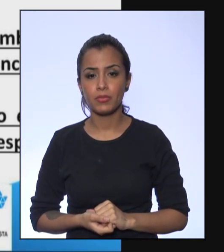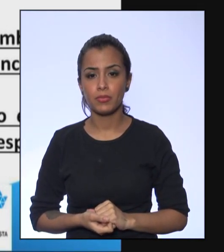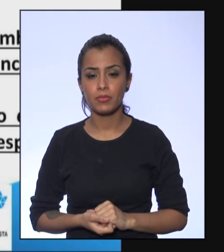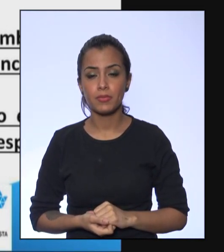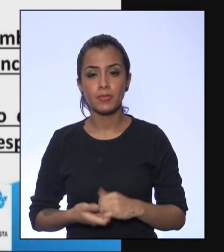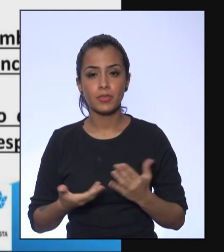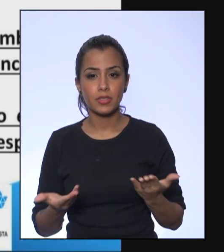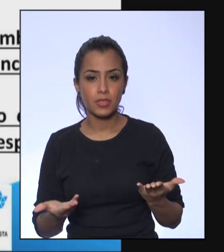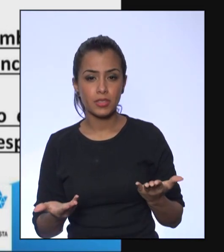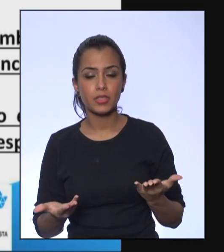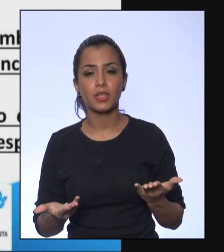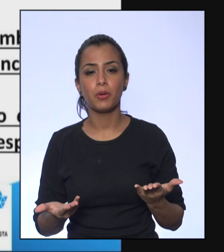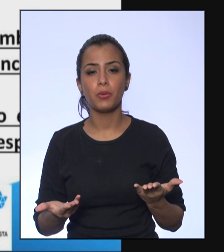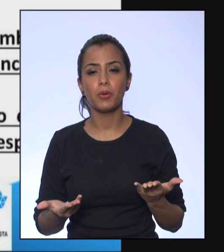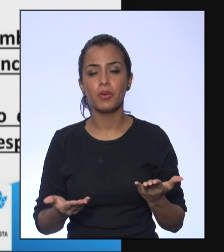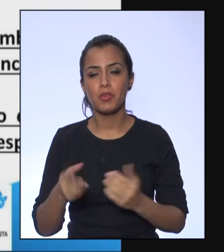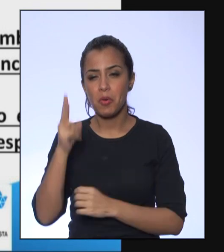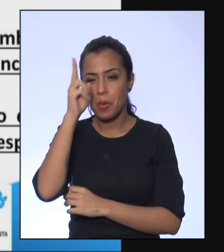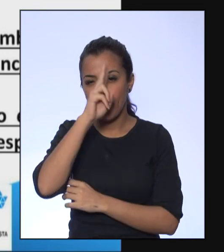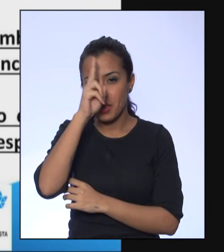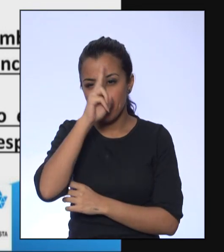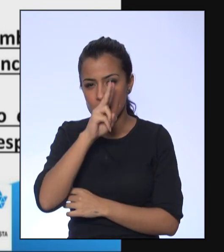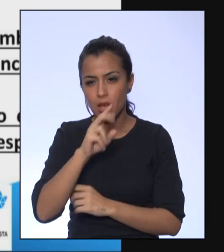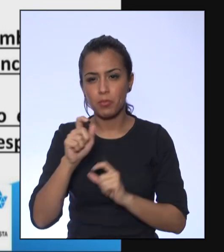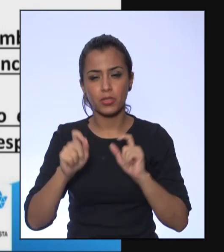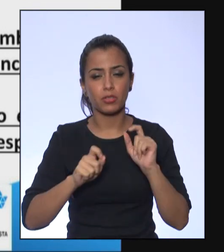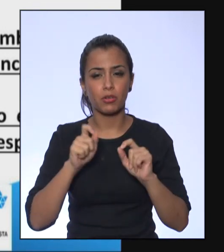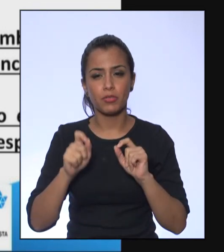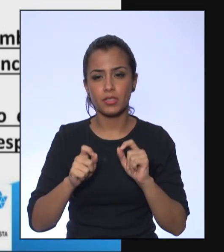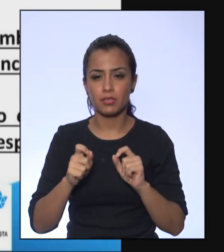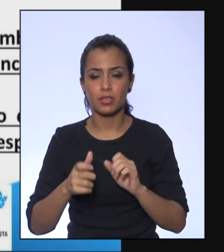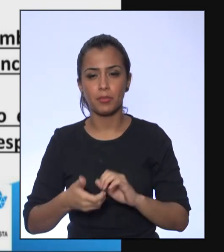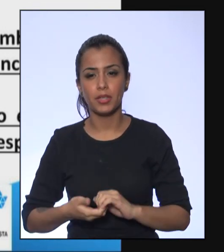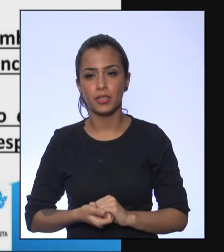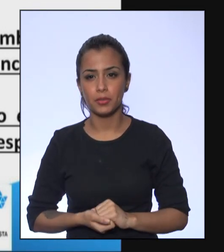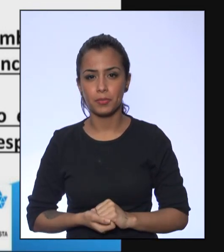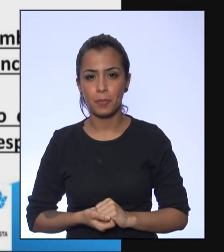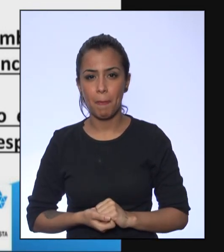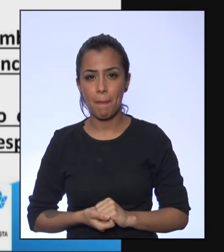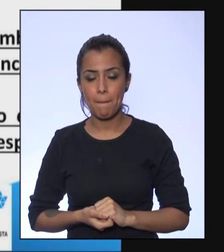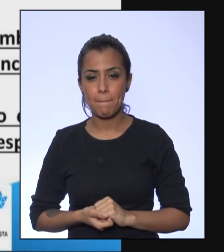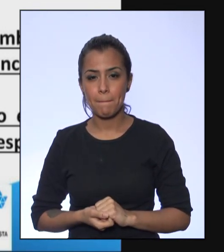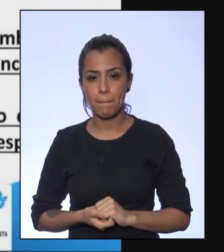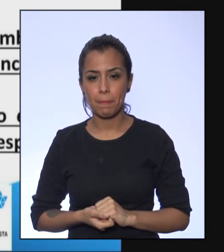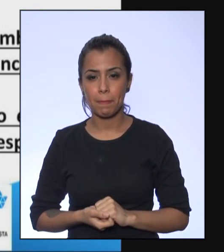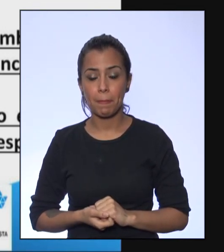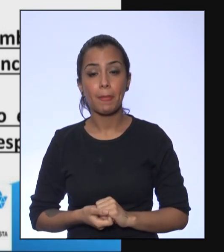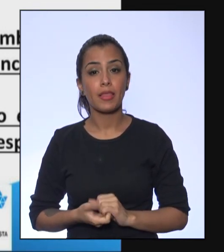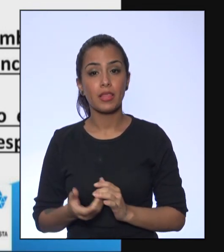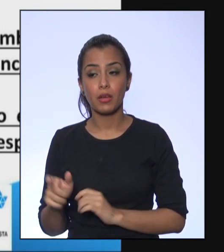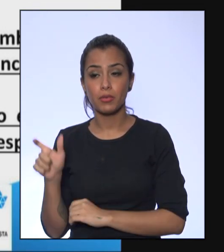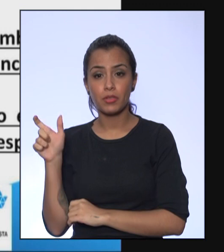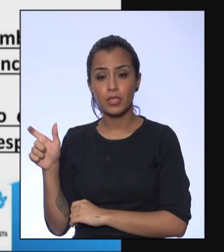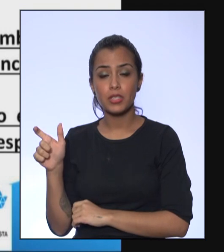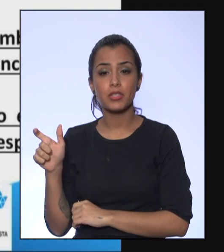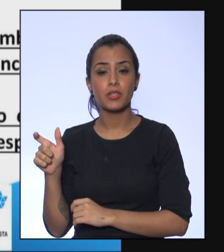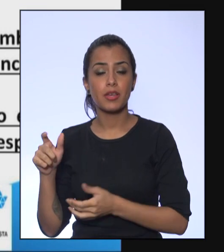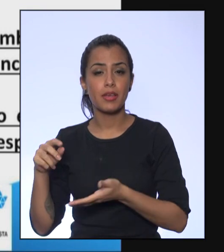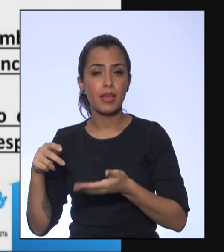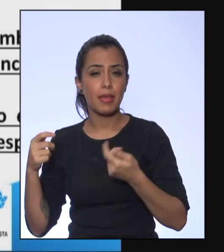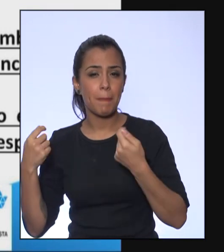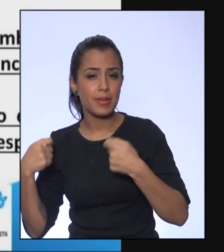vamos relembrar o que é isso. Processo participativo serve para estimular as pessoas a falarem sobre